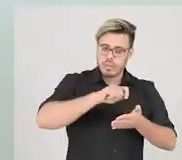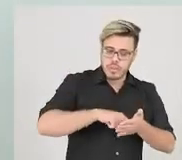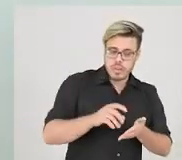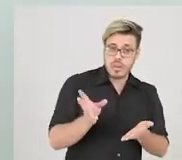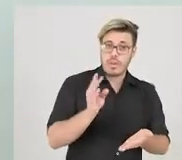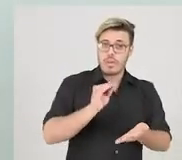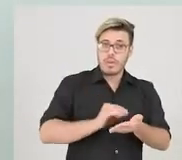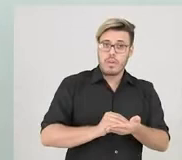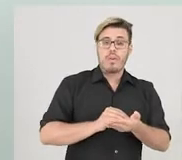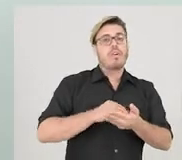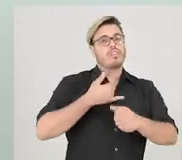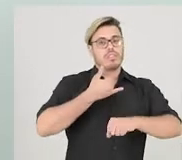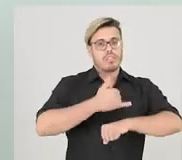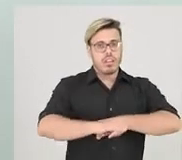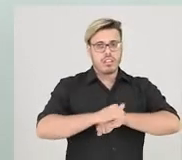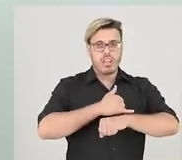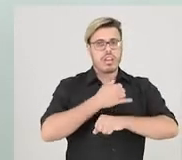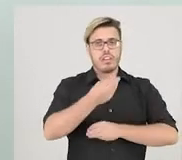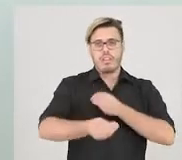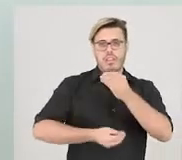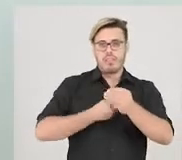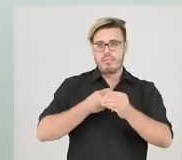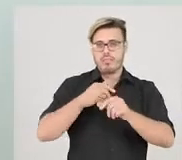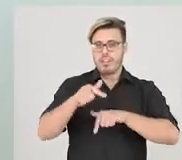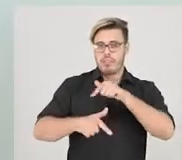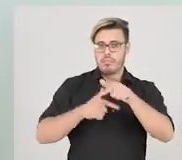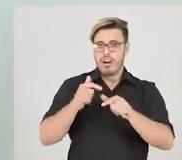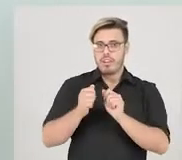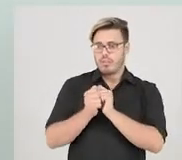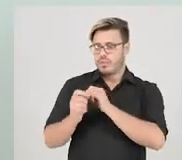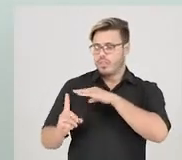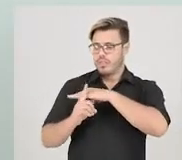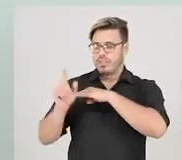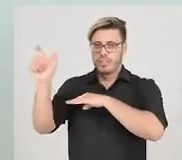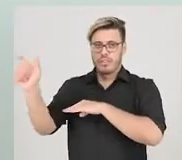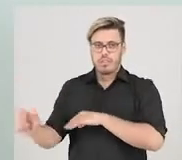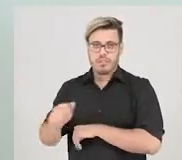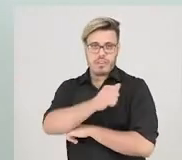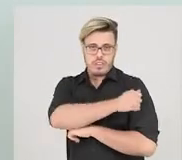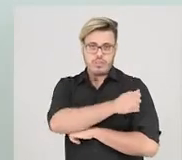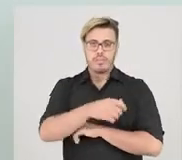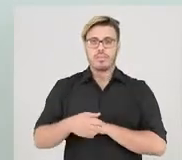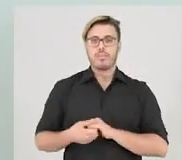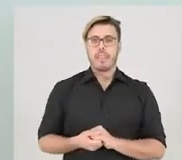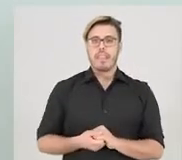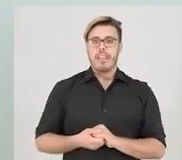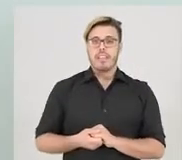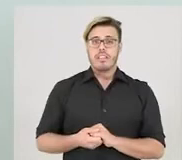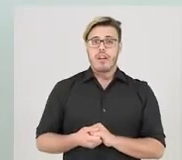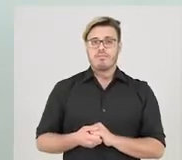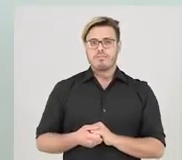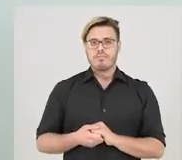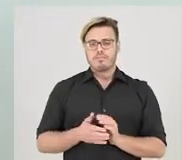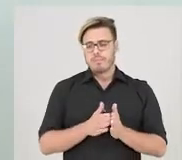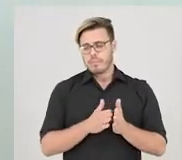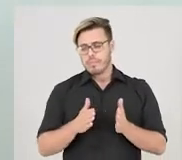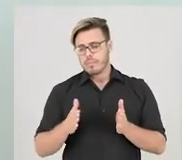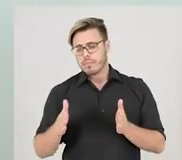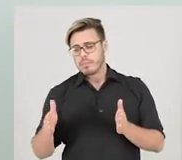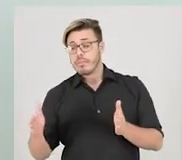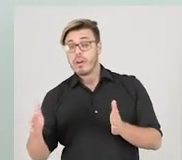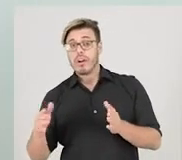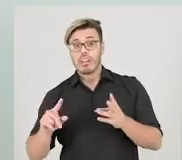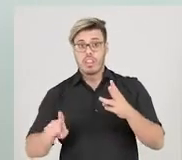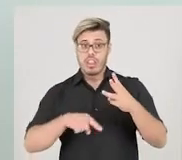Durante o processo, que é o nível 3, você intervém. Não existe professor que intervém, fecha os ouvidos ou fecha